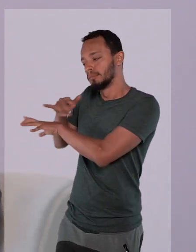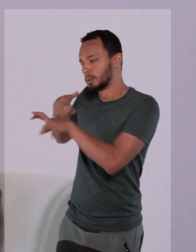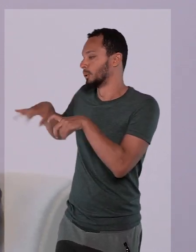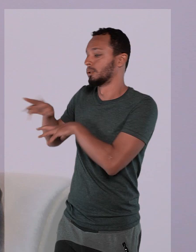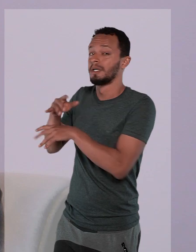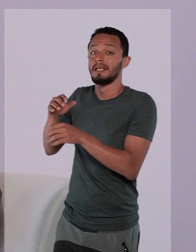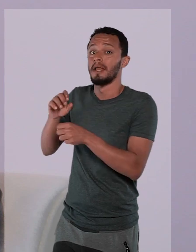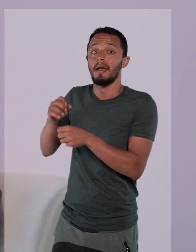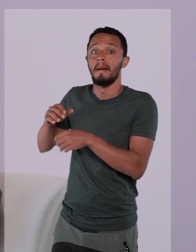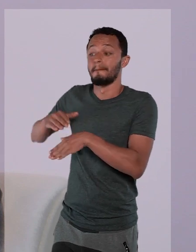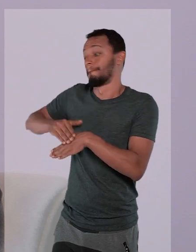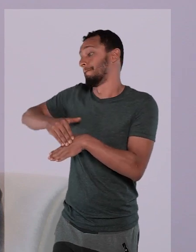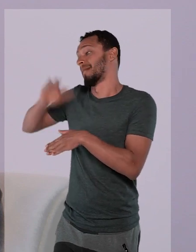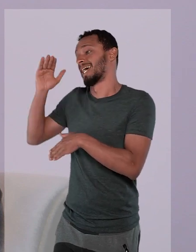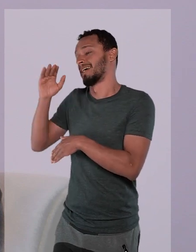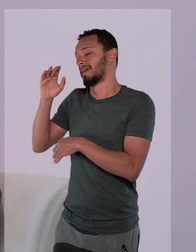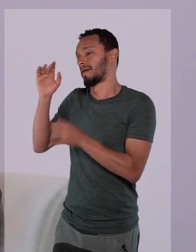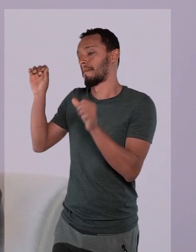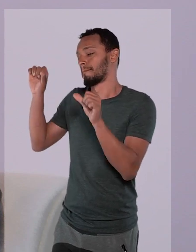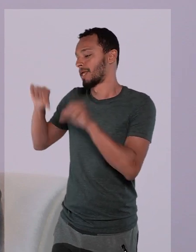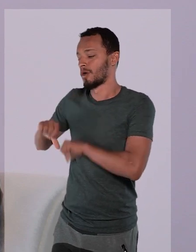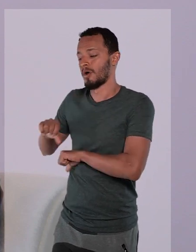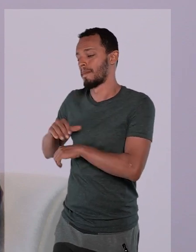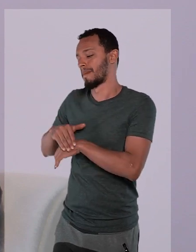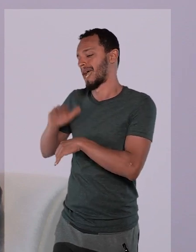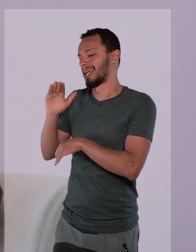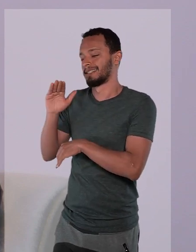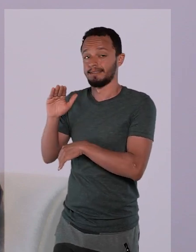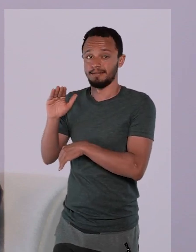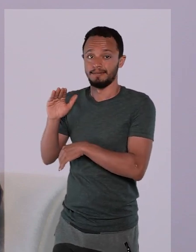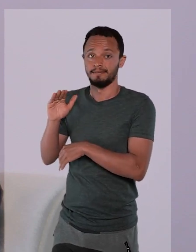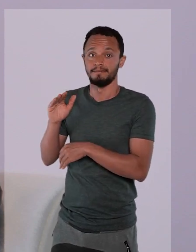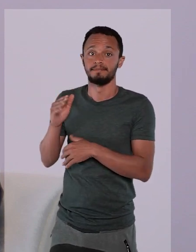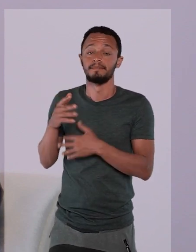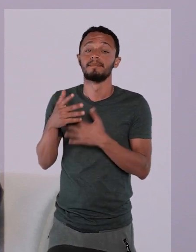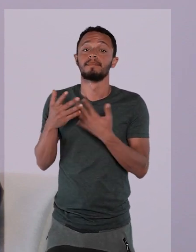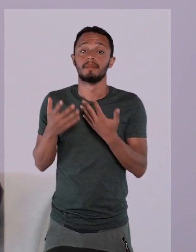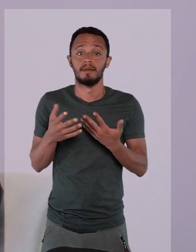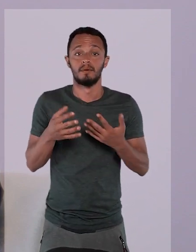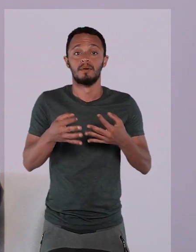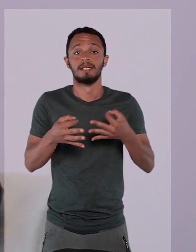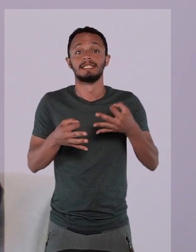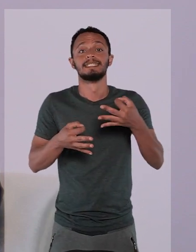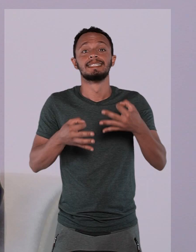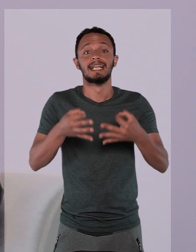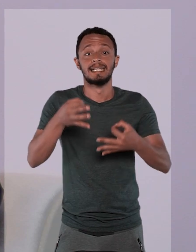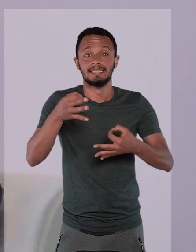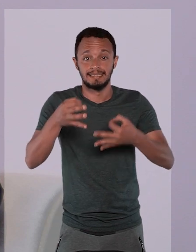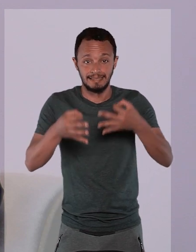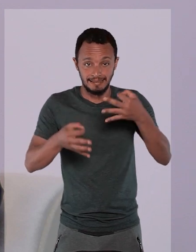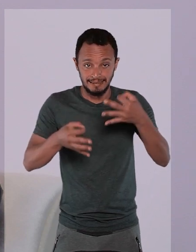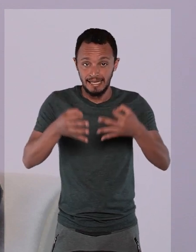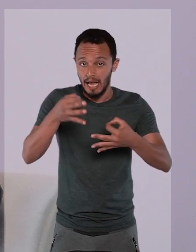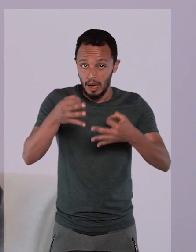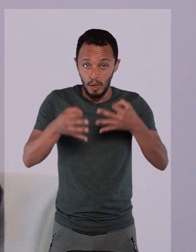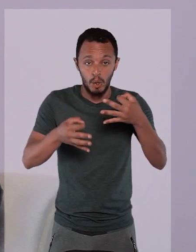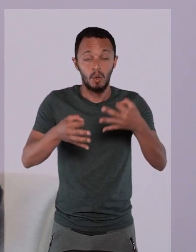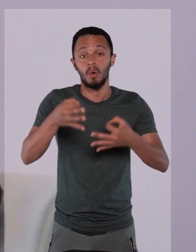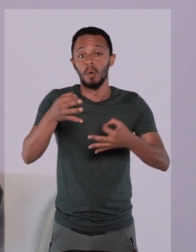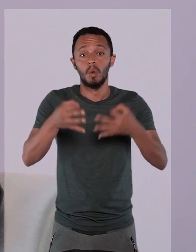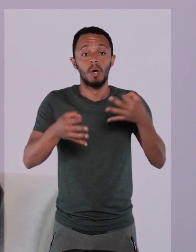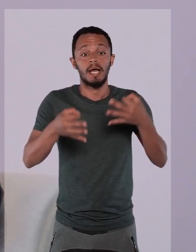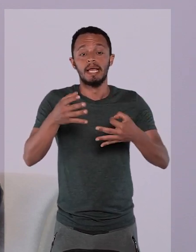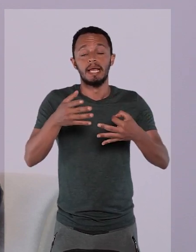coisa. Mas essas decisões acabaram, né, por gerar